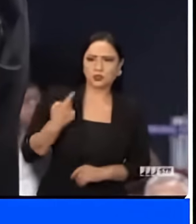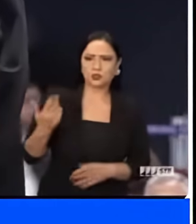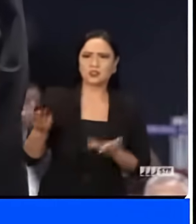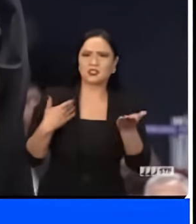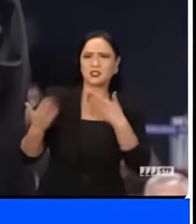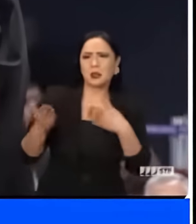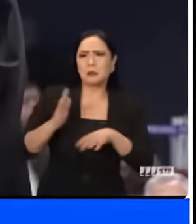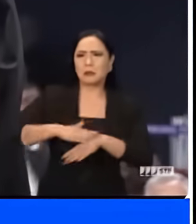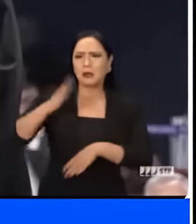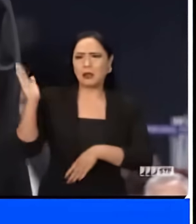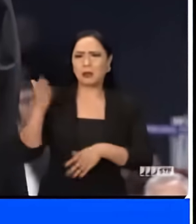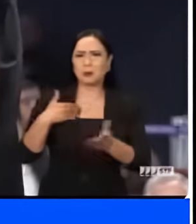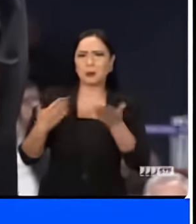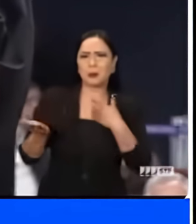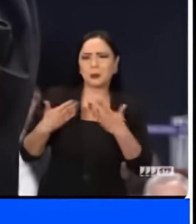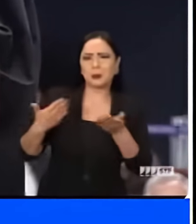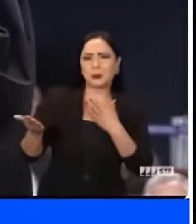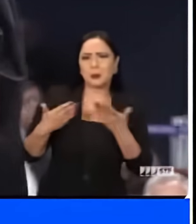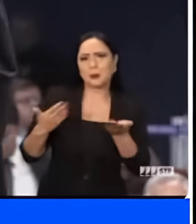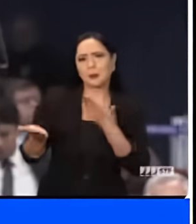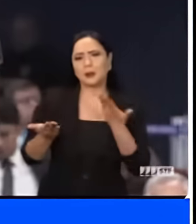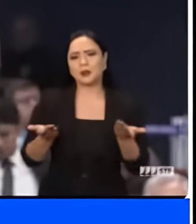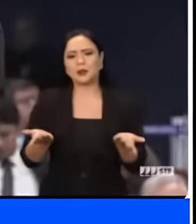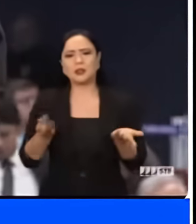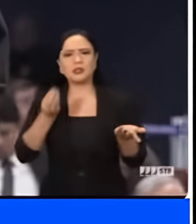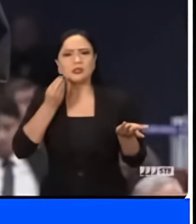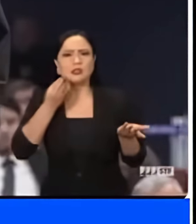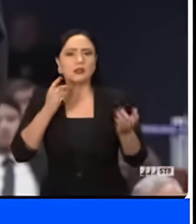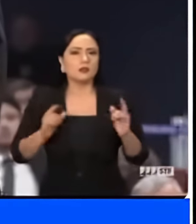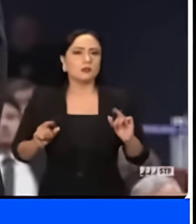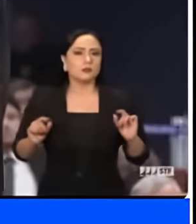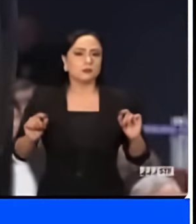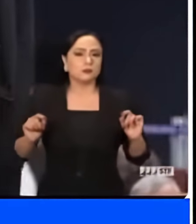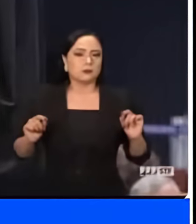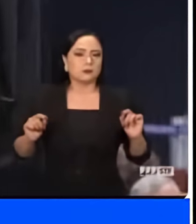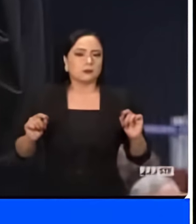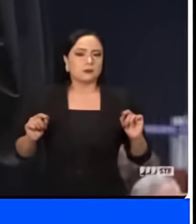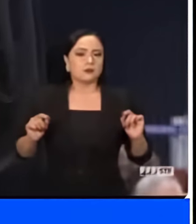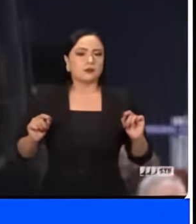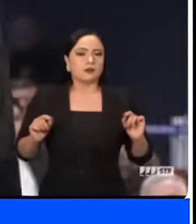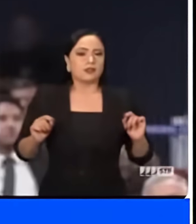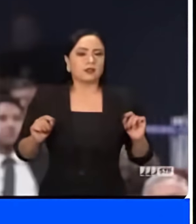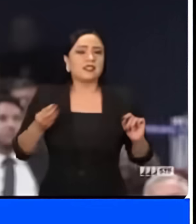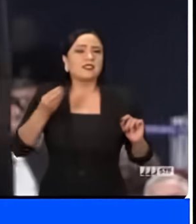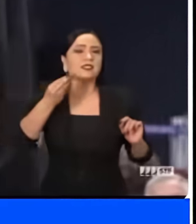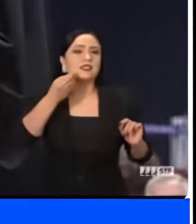mais, debatíamos mais, tentávamos demover